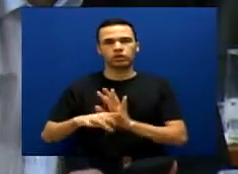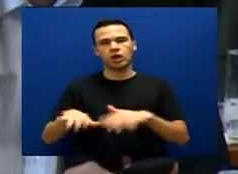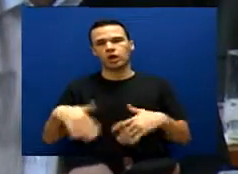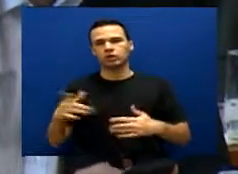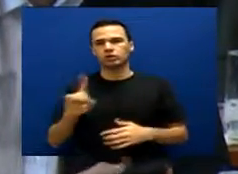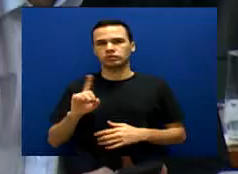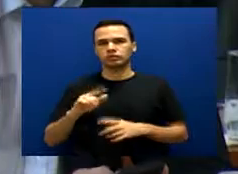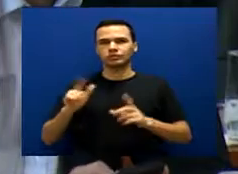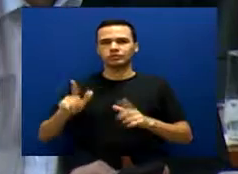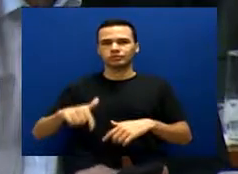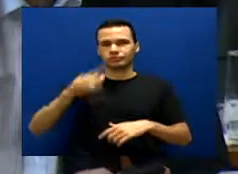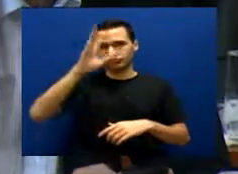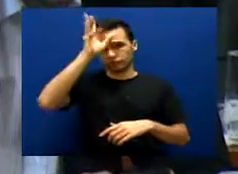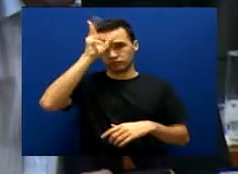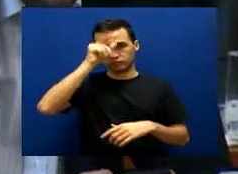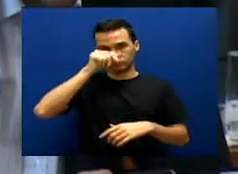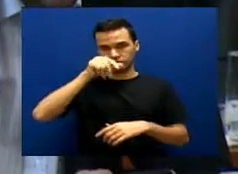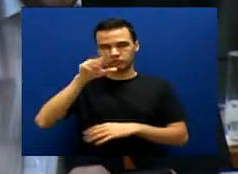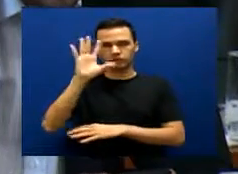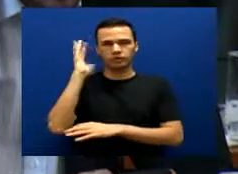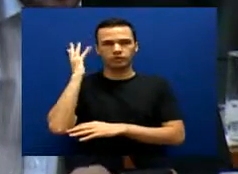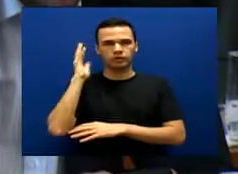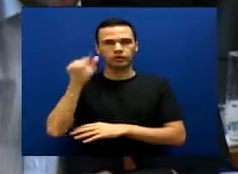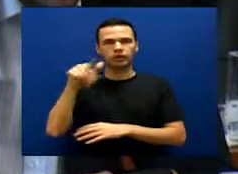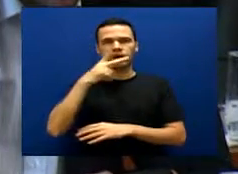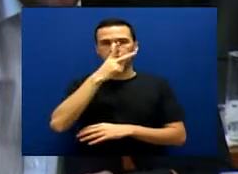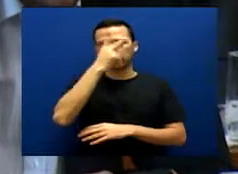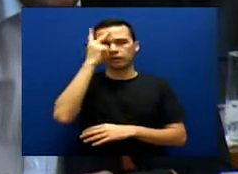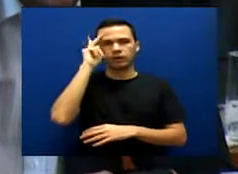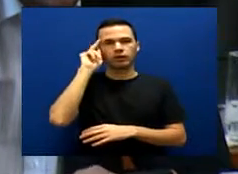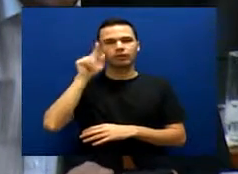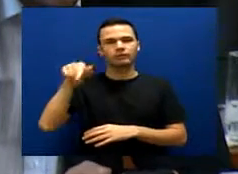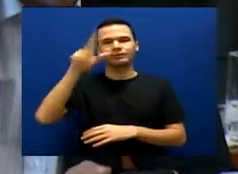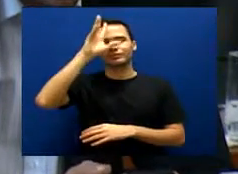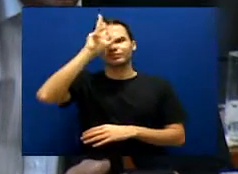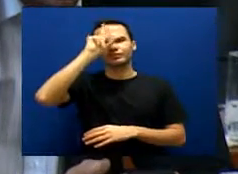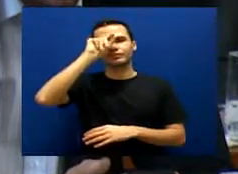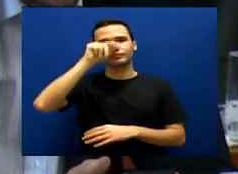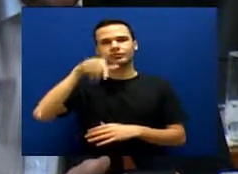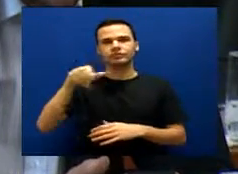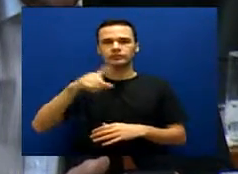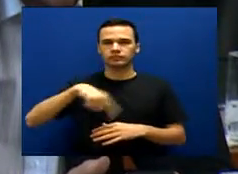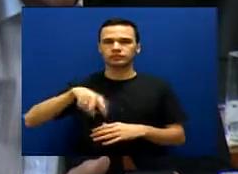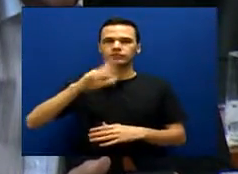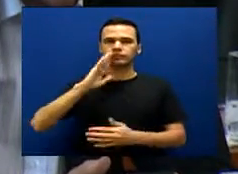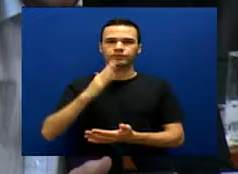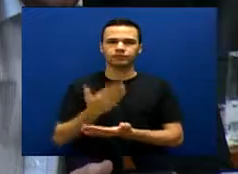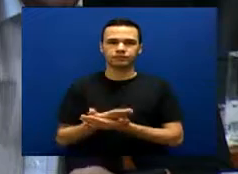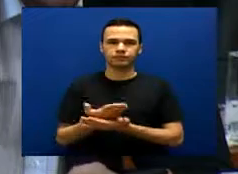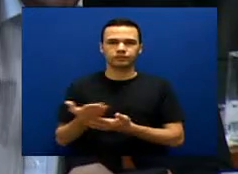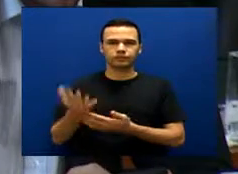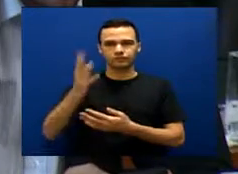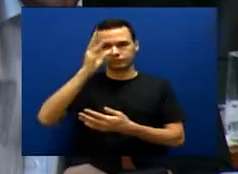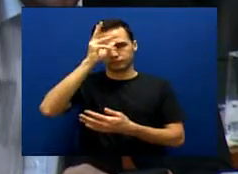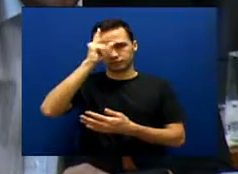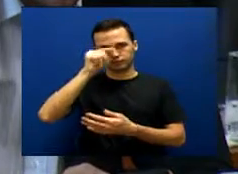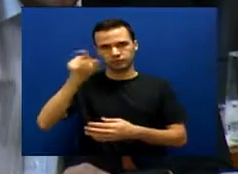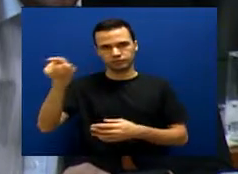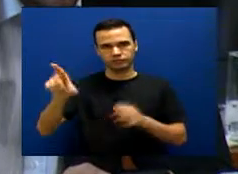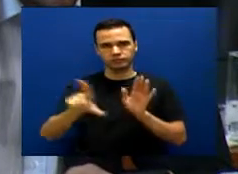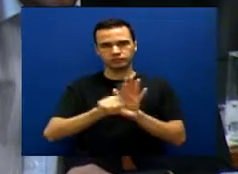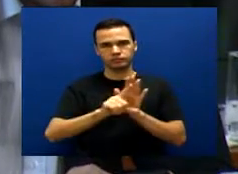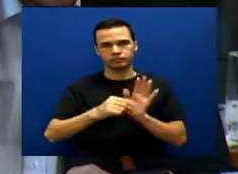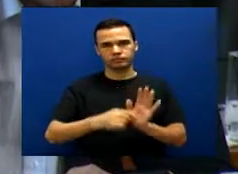Na Amazônia, todo mundo está gritando, tudo quanto é show por aí, em relação à Amazônia. Então, vamos gritar nós dois em relação a essa